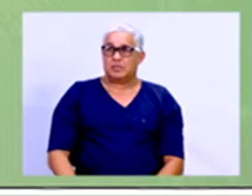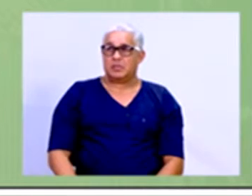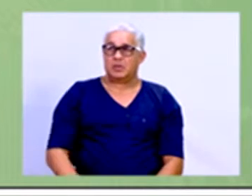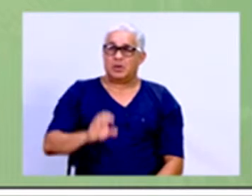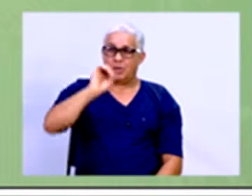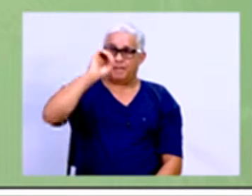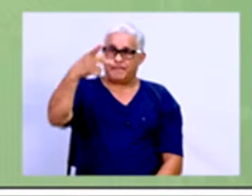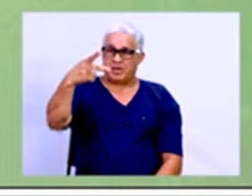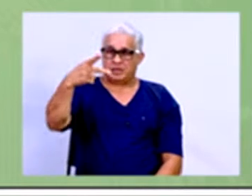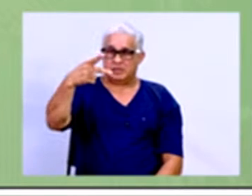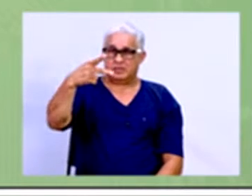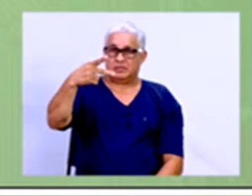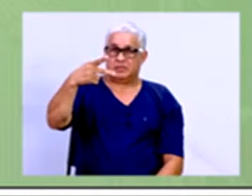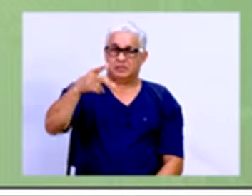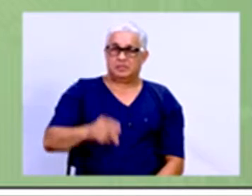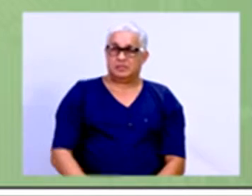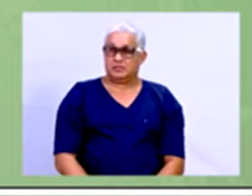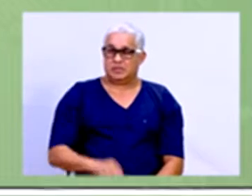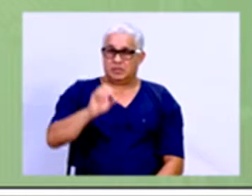operador.